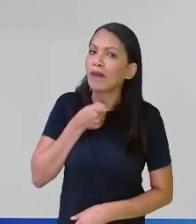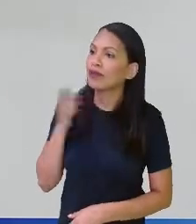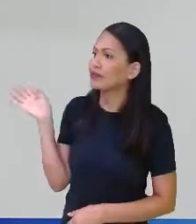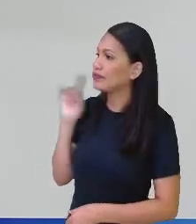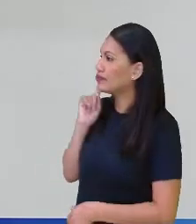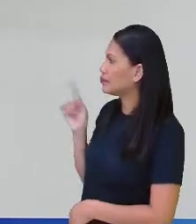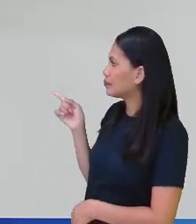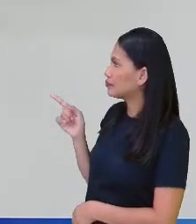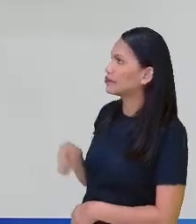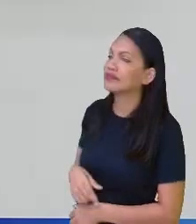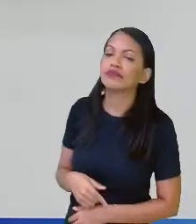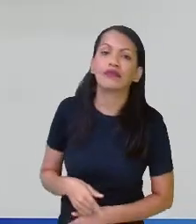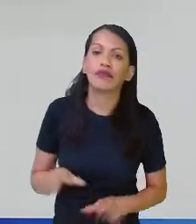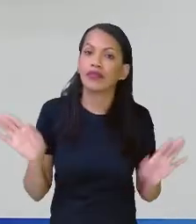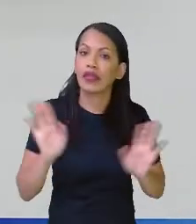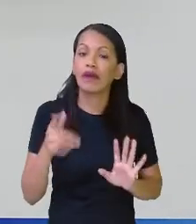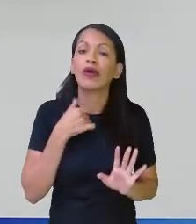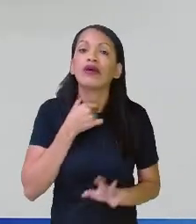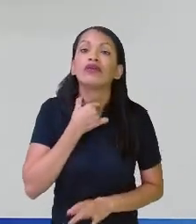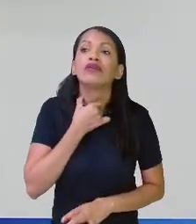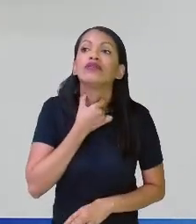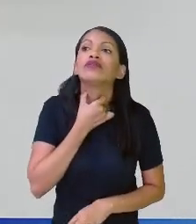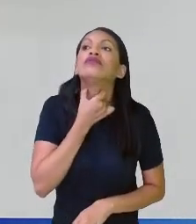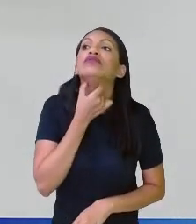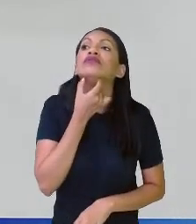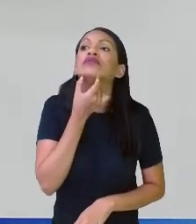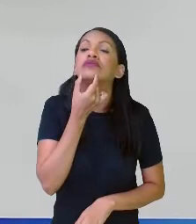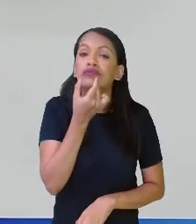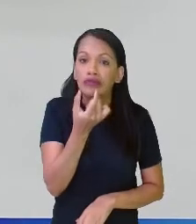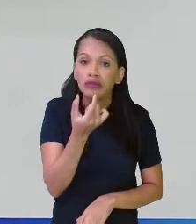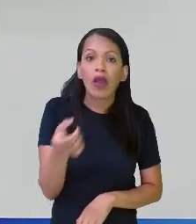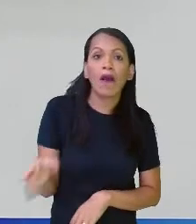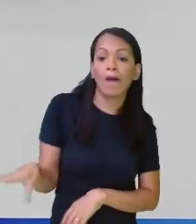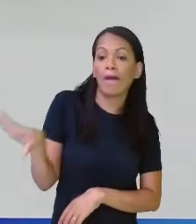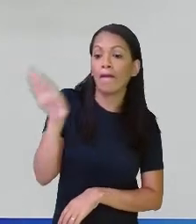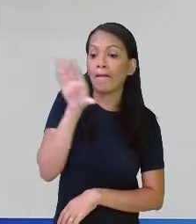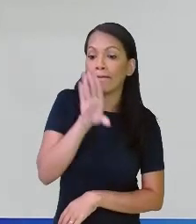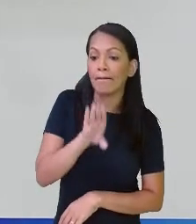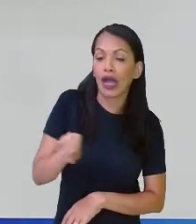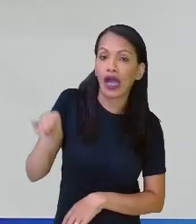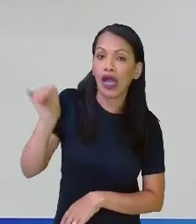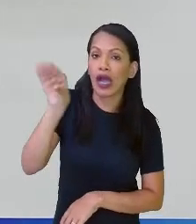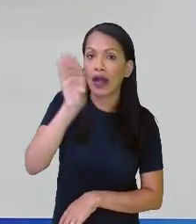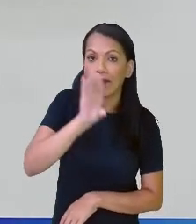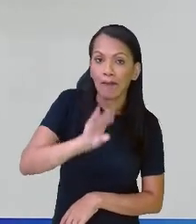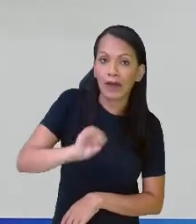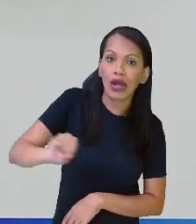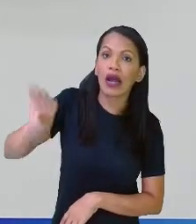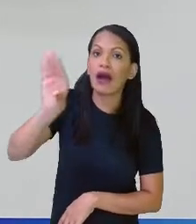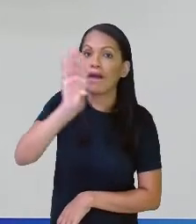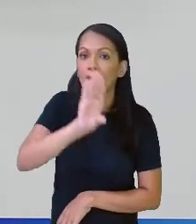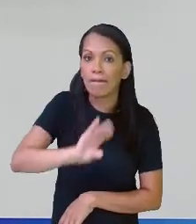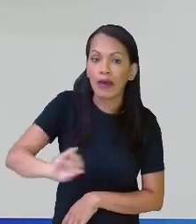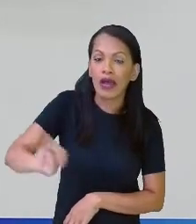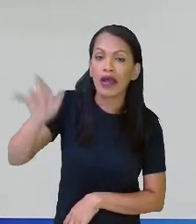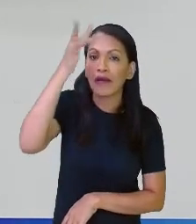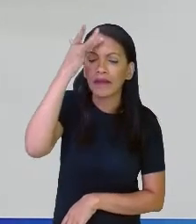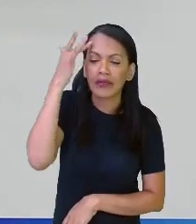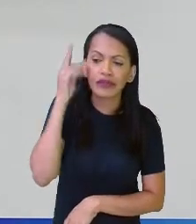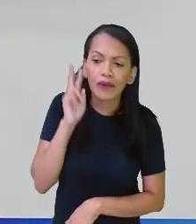tá? Era tudo no gogó, então eles tinham que falar bem alto para todo mundo ouvir e a plateia